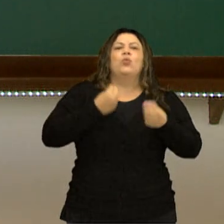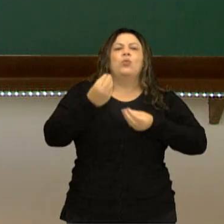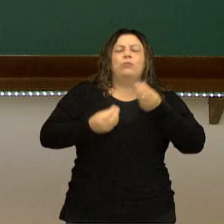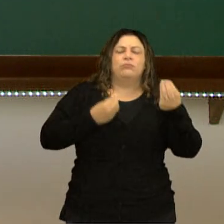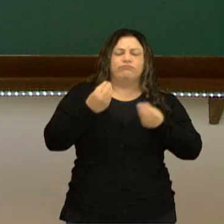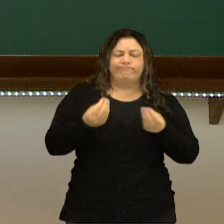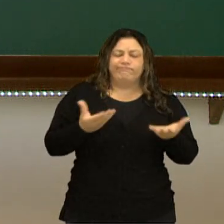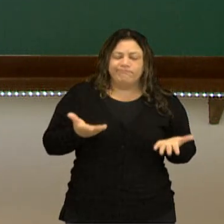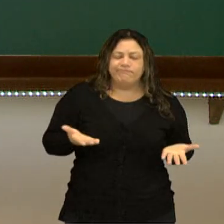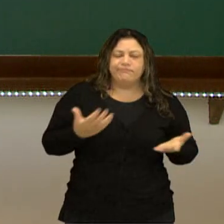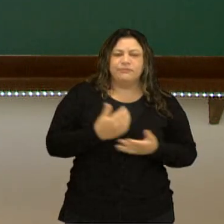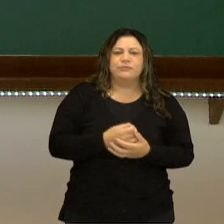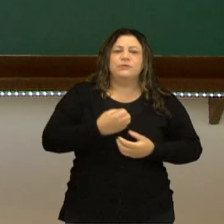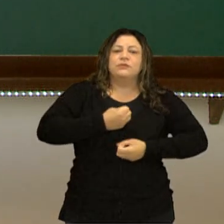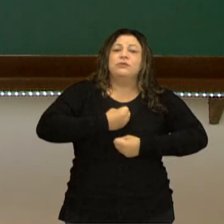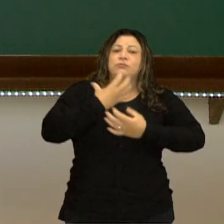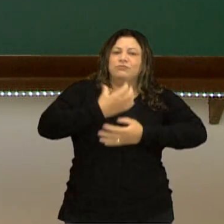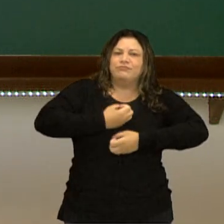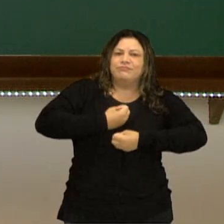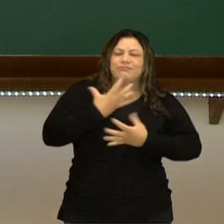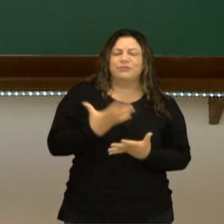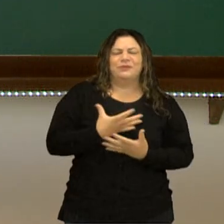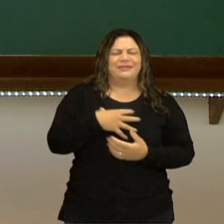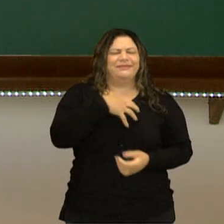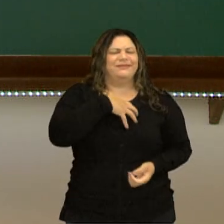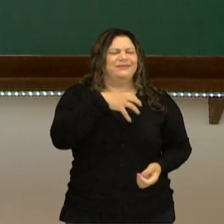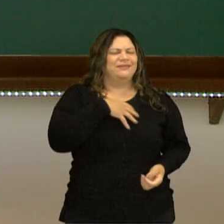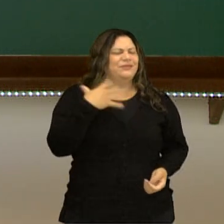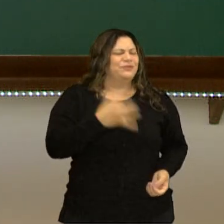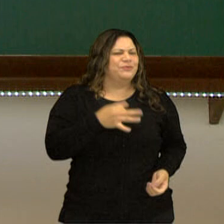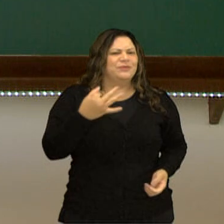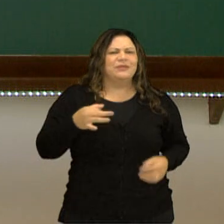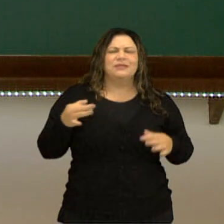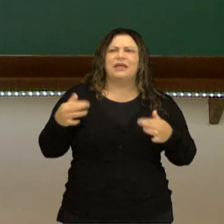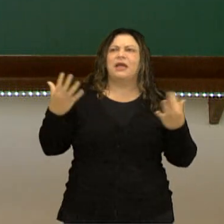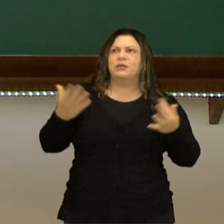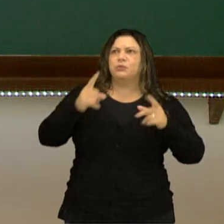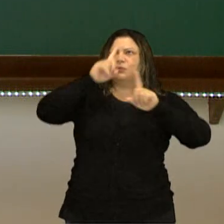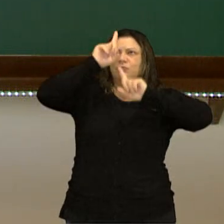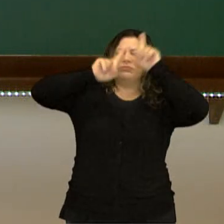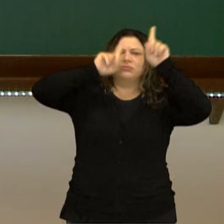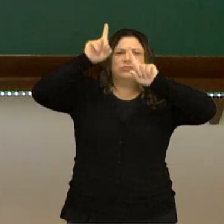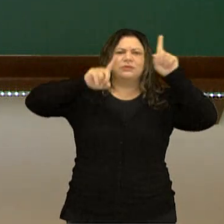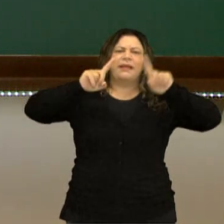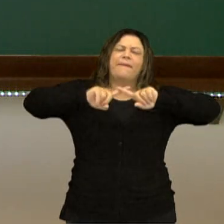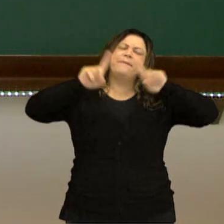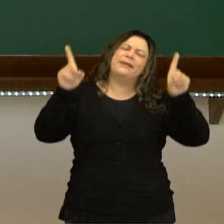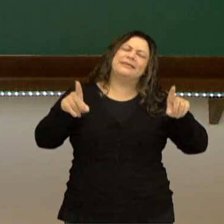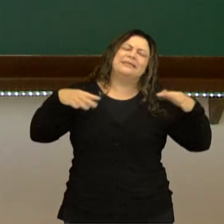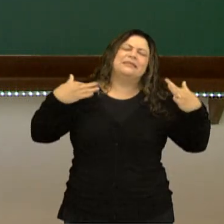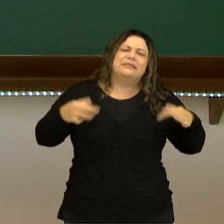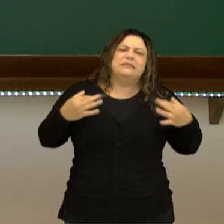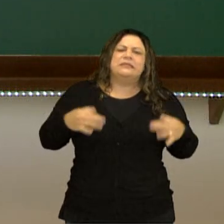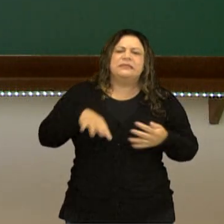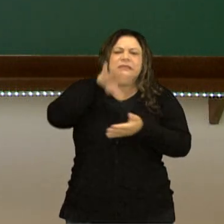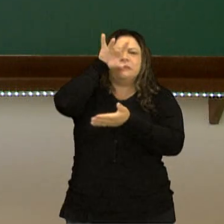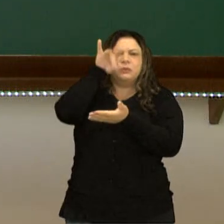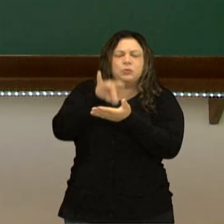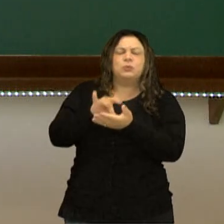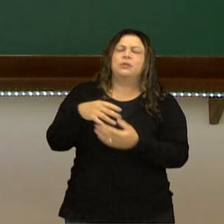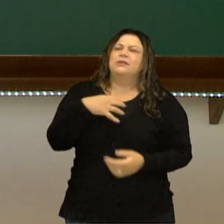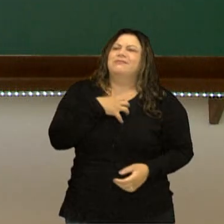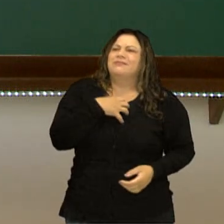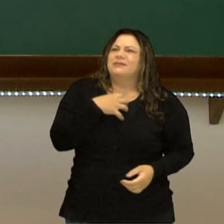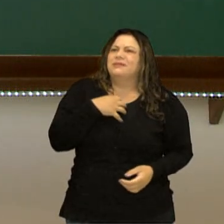que é uma dor, às vezes, imaginada, criativa, mas é uma dor tão viva que ele acaba sentindo